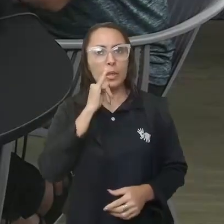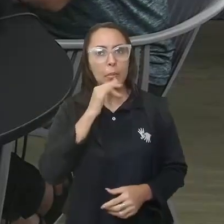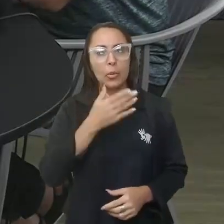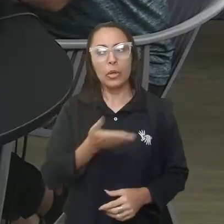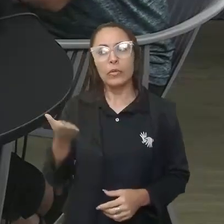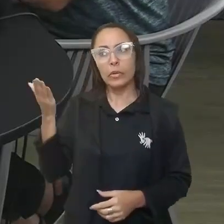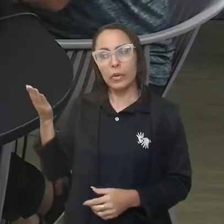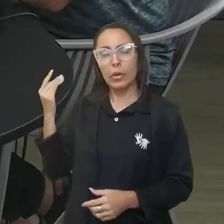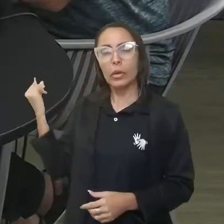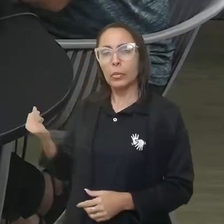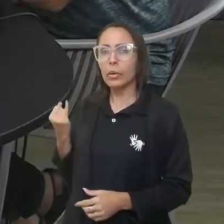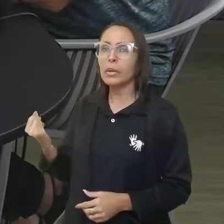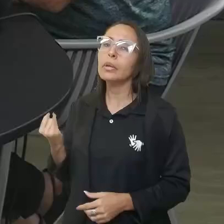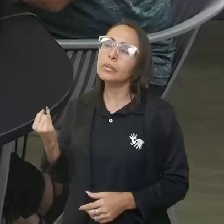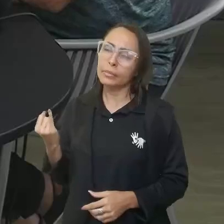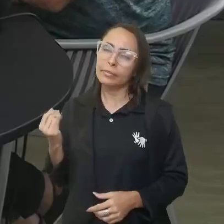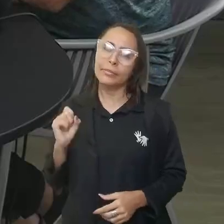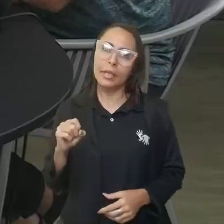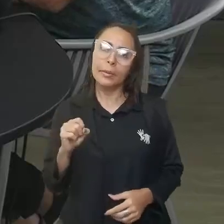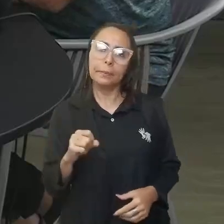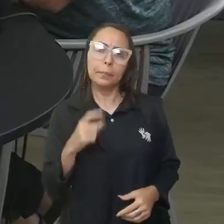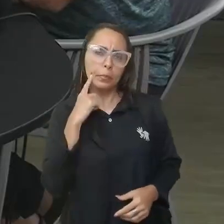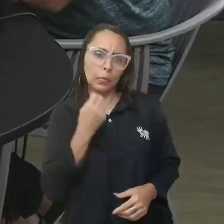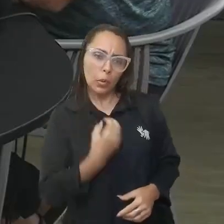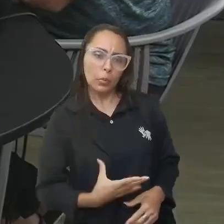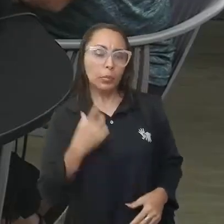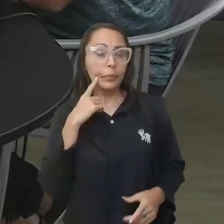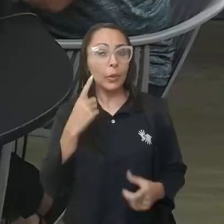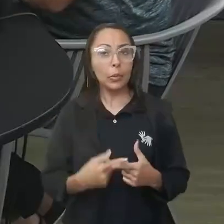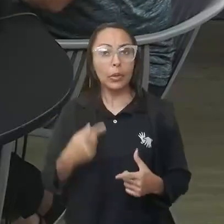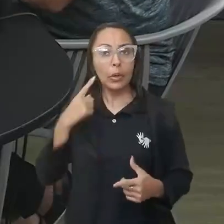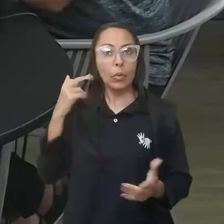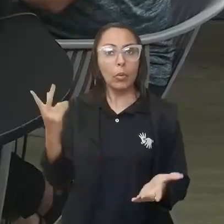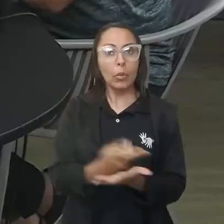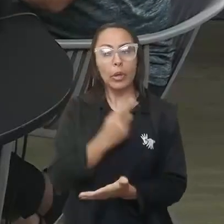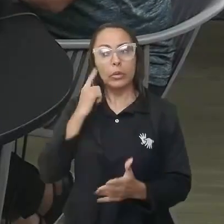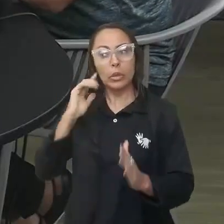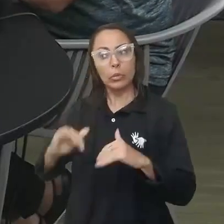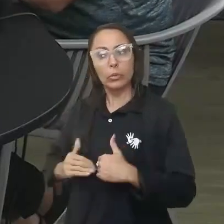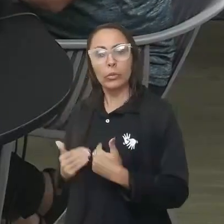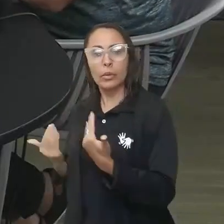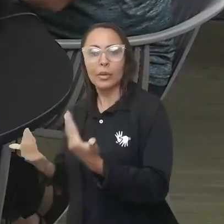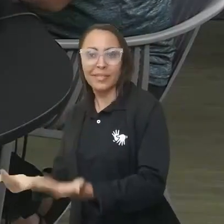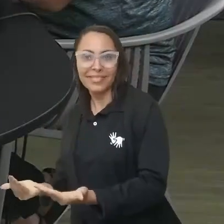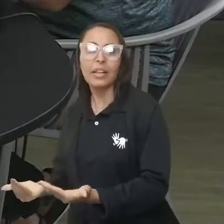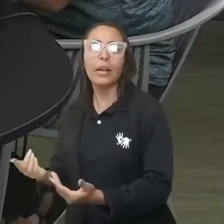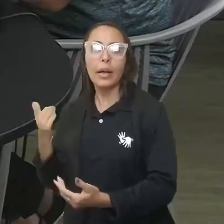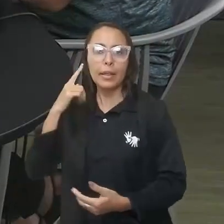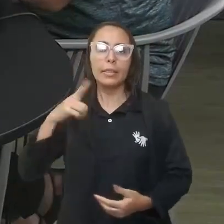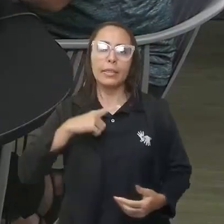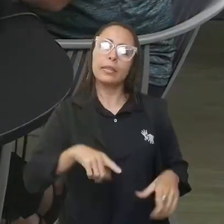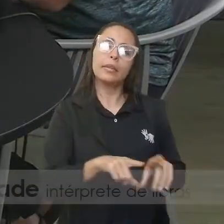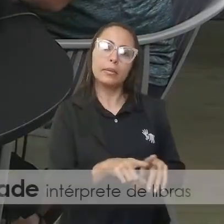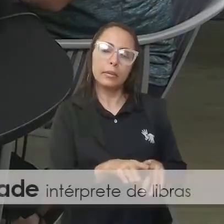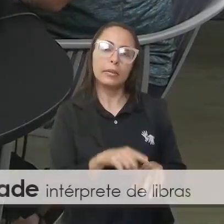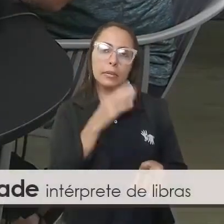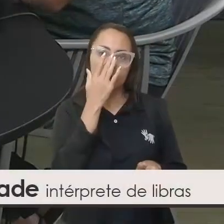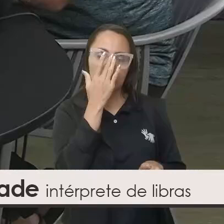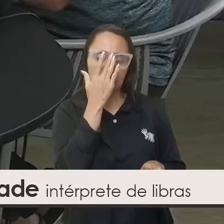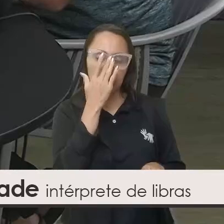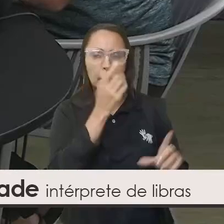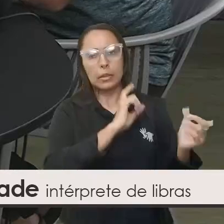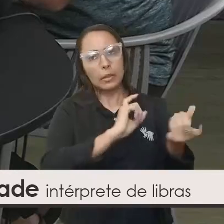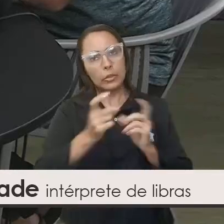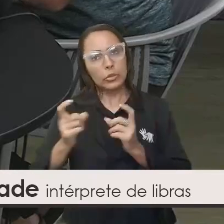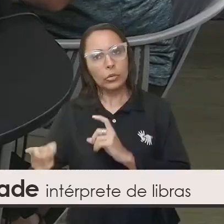muito importante, muito bom, porque o erro está do outro lado. Isso, mas aí vem aquela questão, né, que a gente discutiu